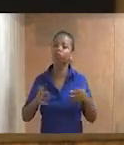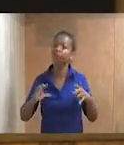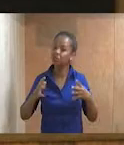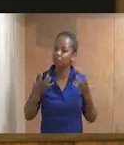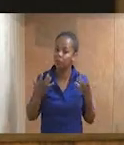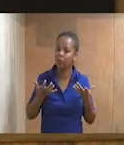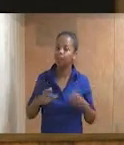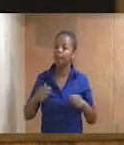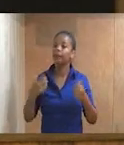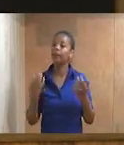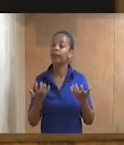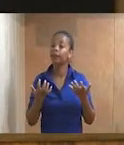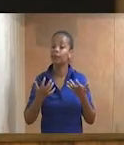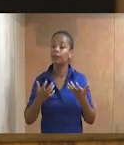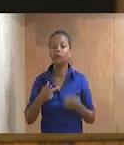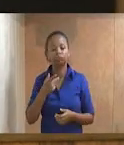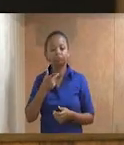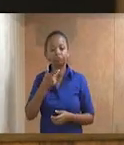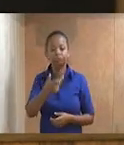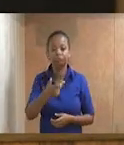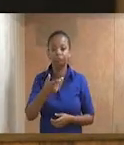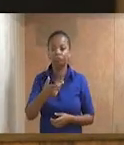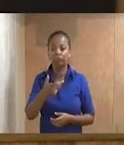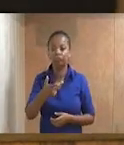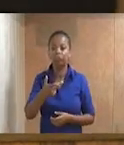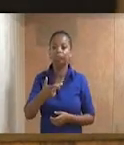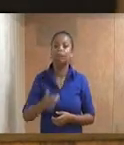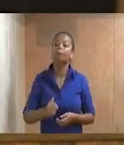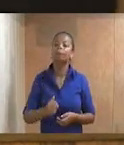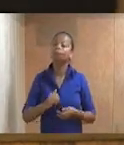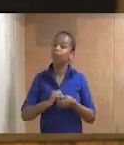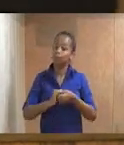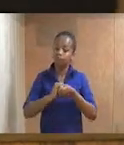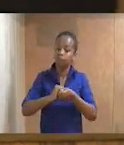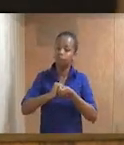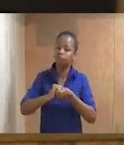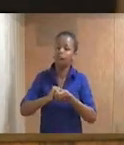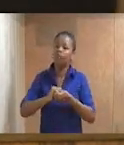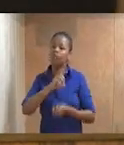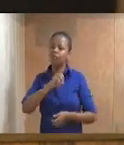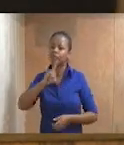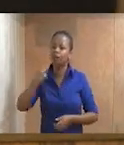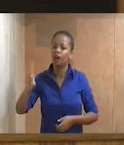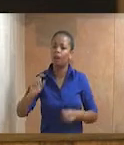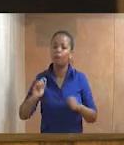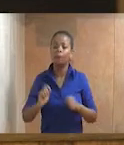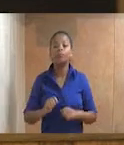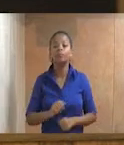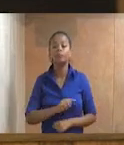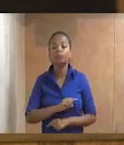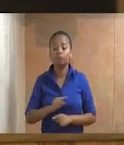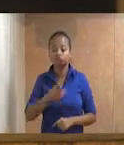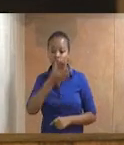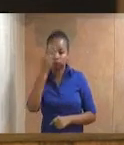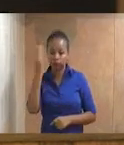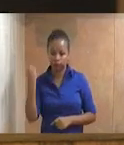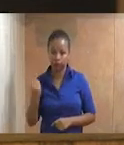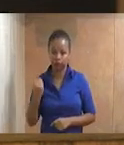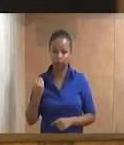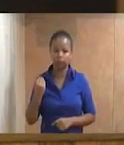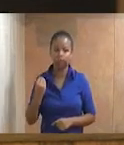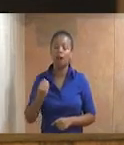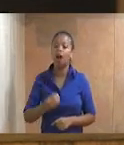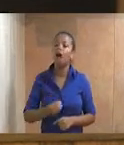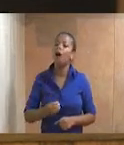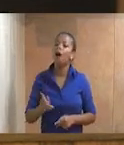a citação em comemoração a esse dia, para que nós não venhamos esquecer a